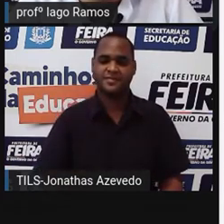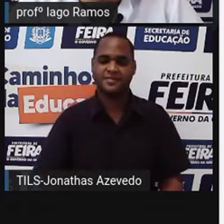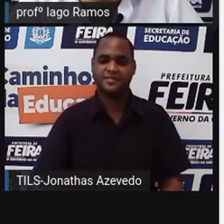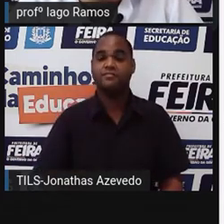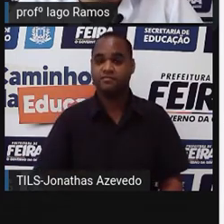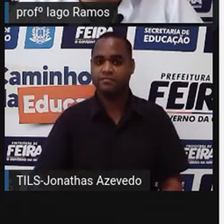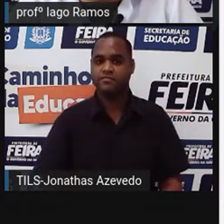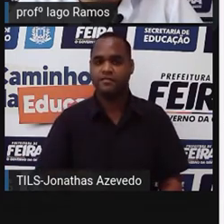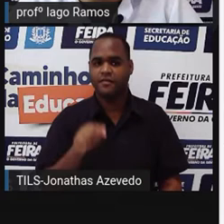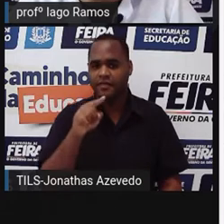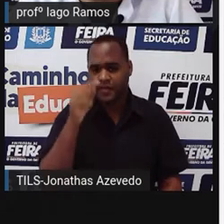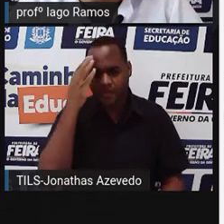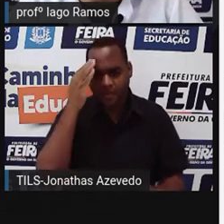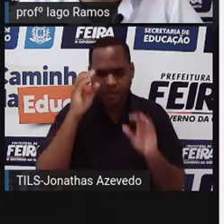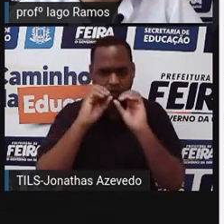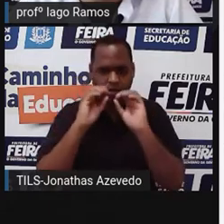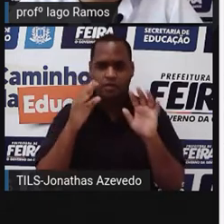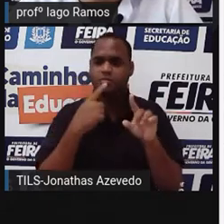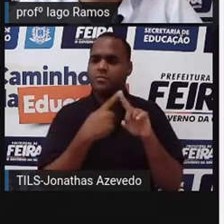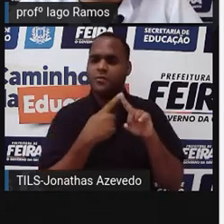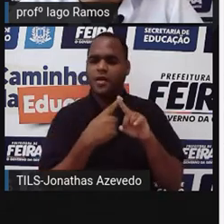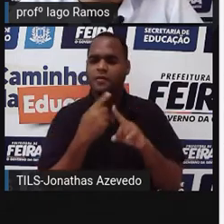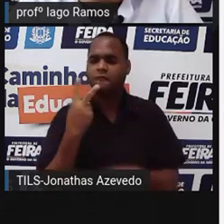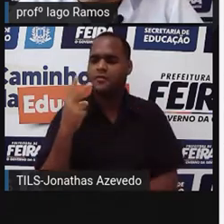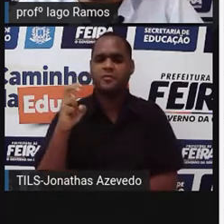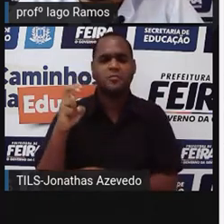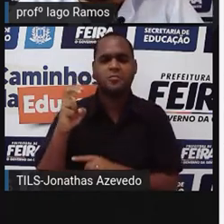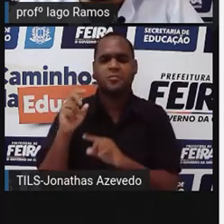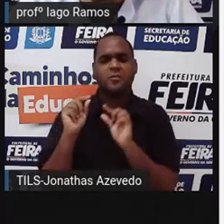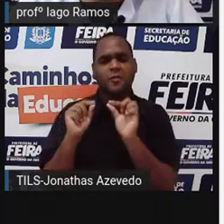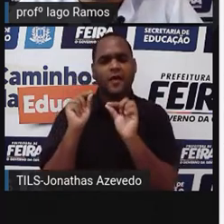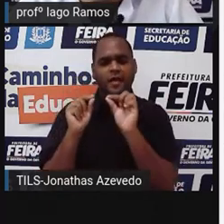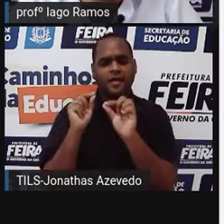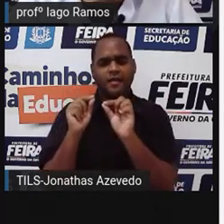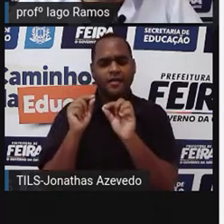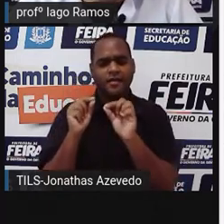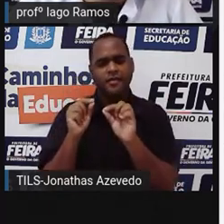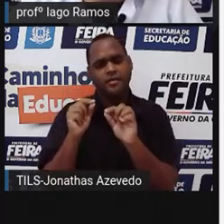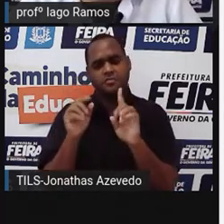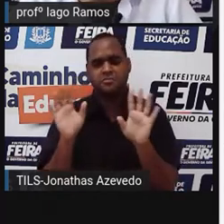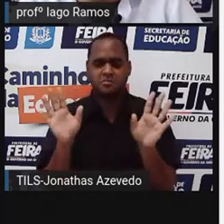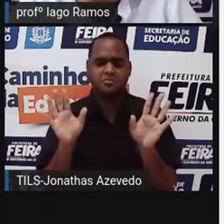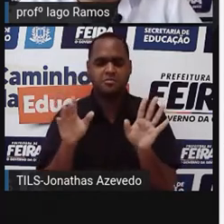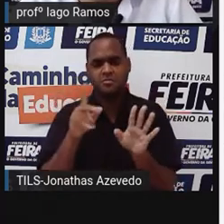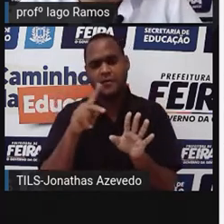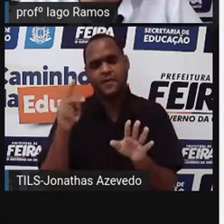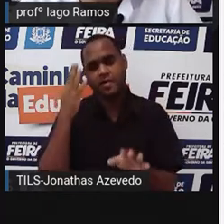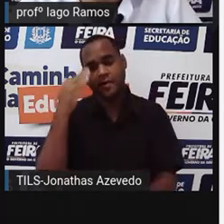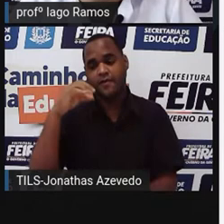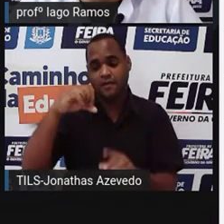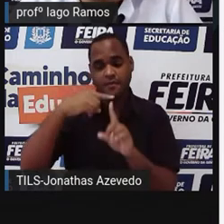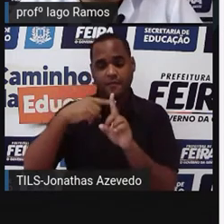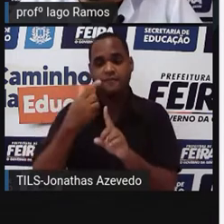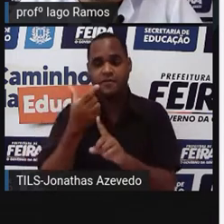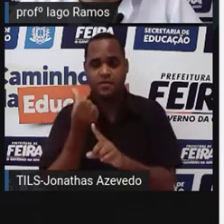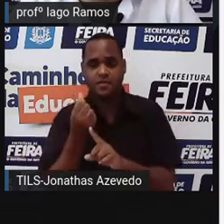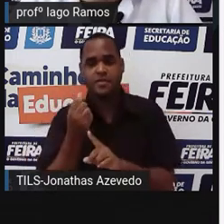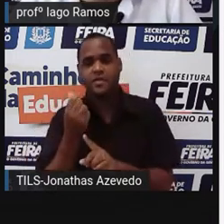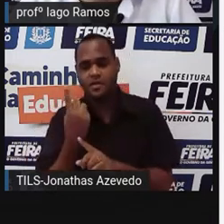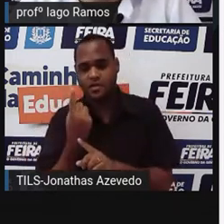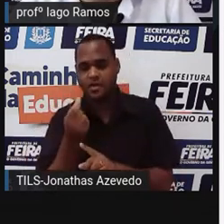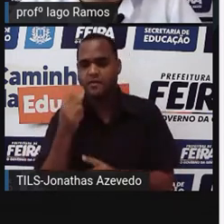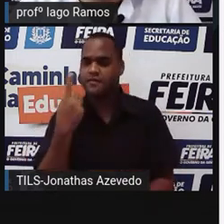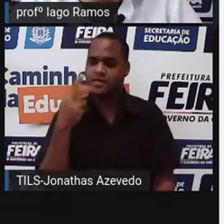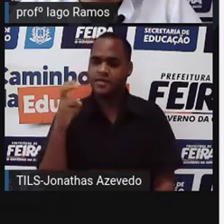Para você entender por que que deu 25. Não apenas. Claro, né, professor? 9 mais 16, 25. Beleza.